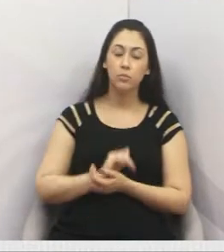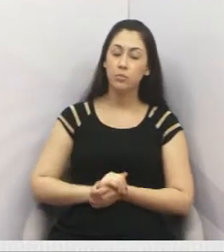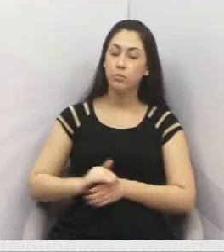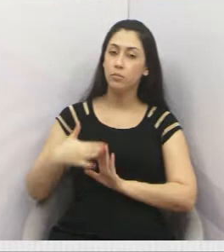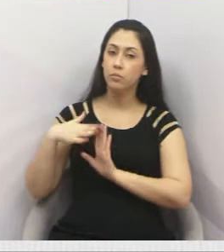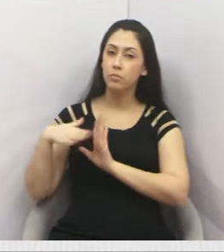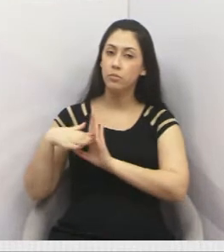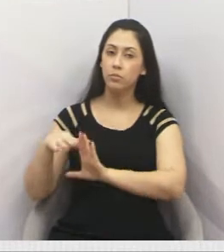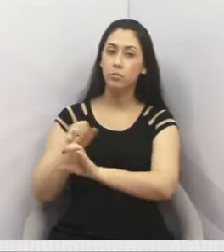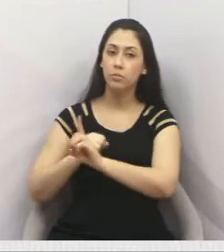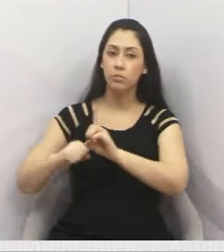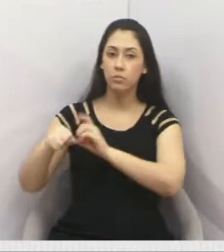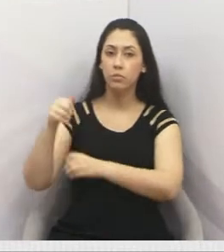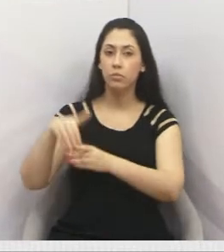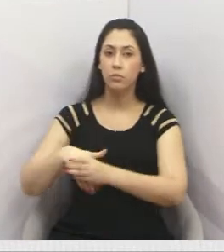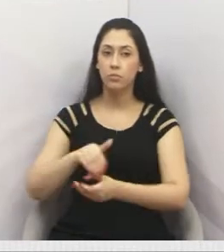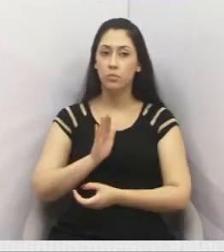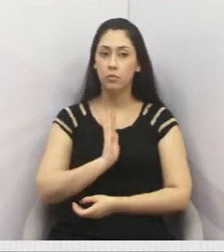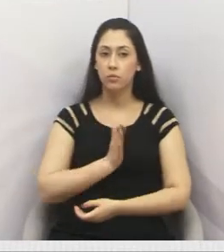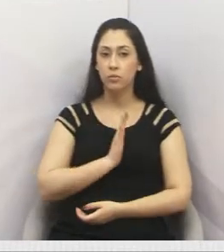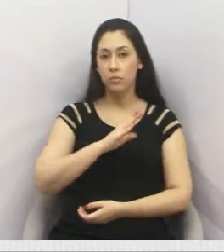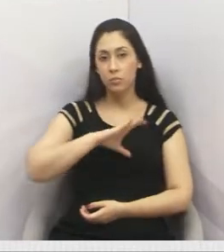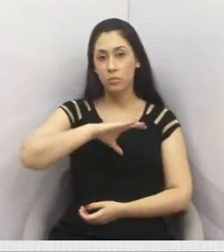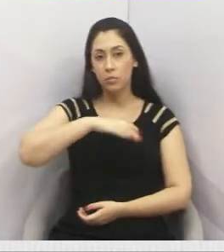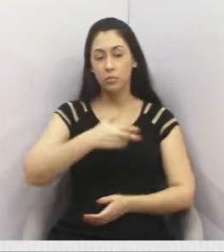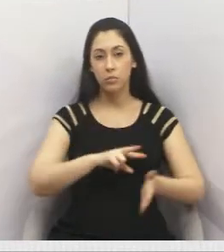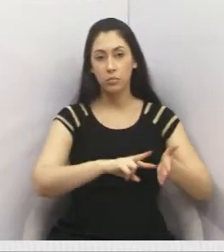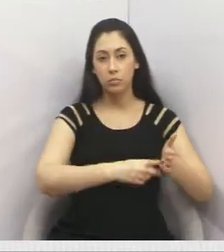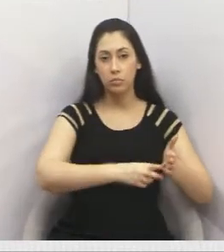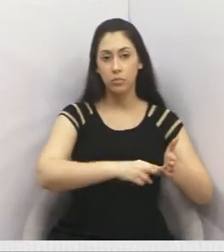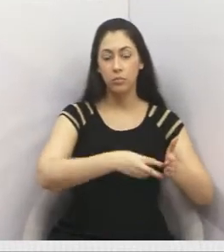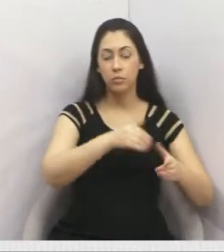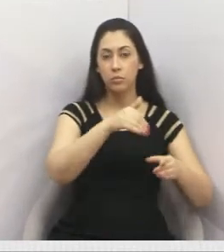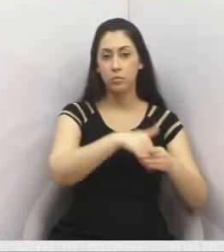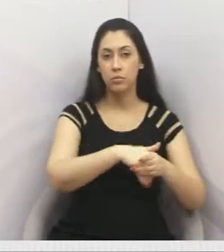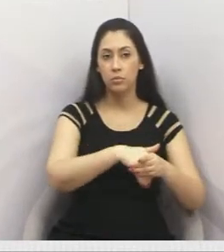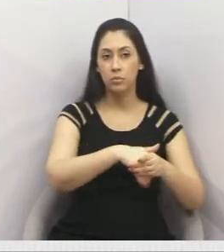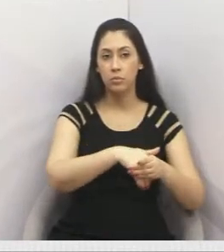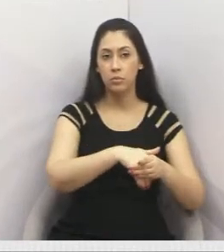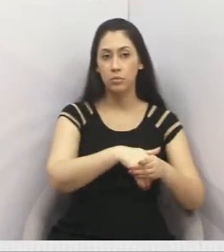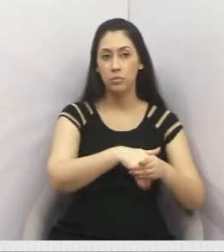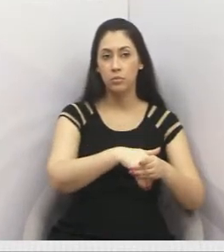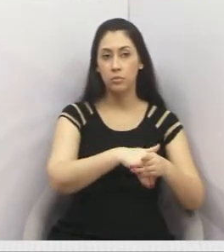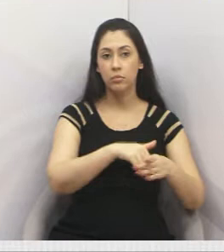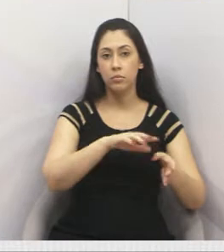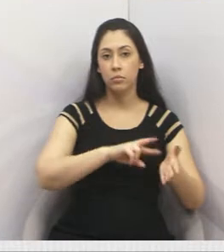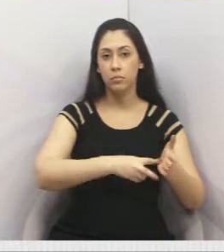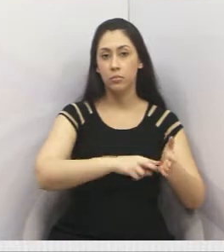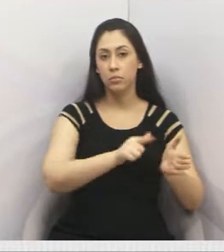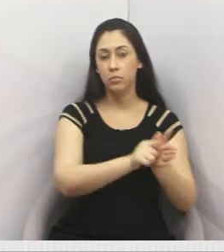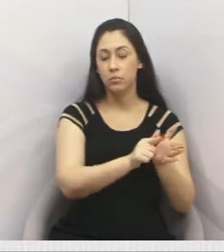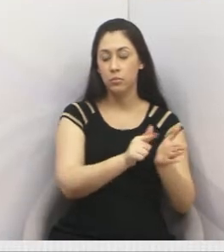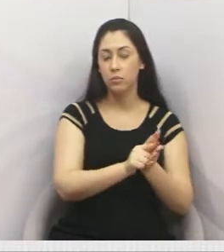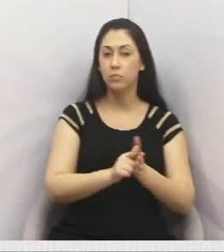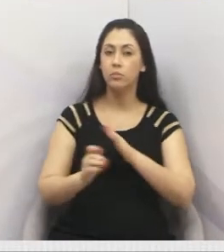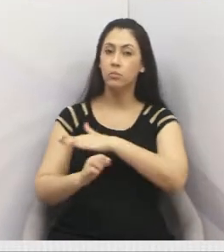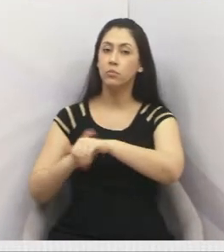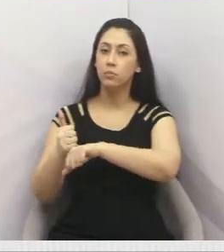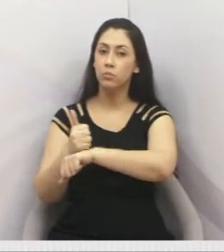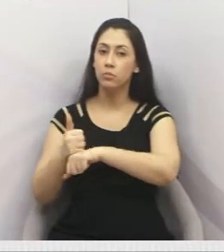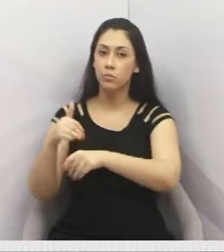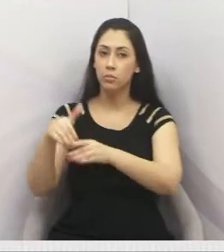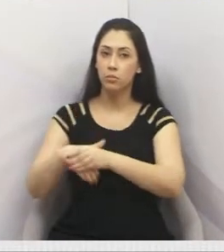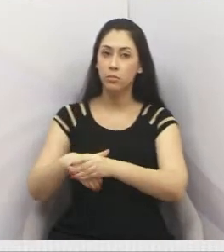Movimentos populares, Quilombo Coração Valente, entidade de classe sindical, Sindicatos Papeleiros, empresas ou entidades